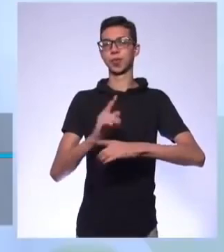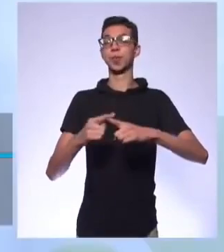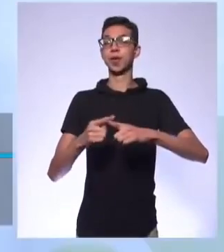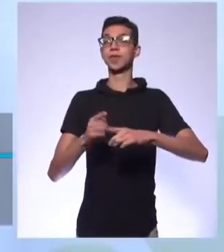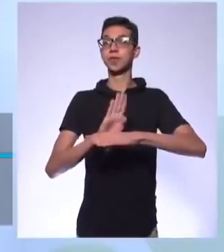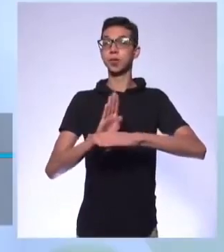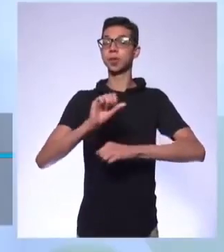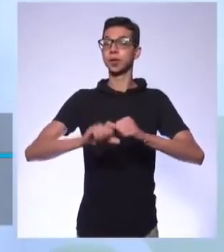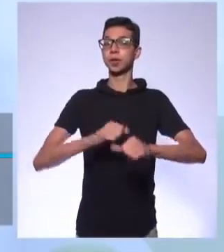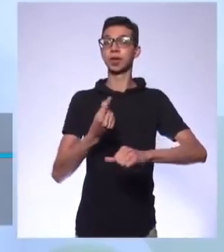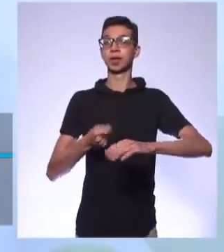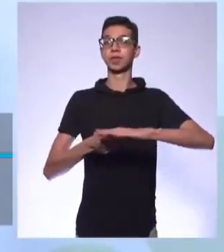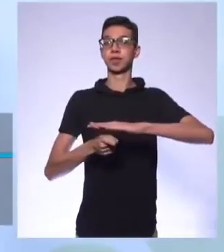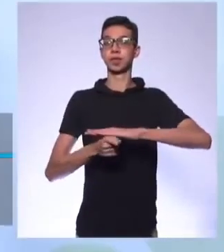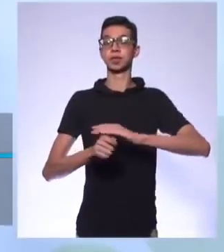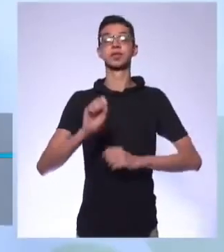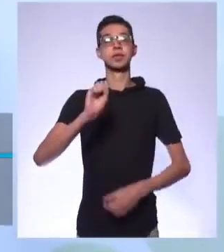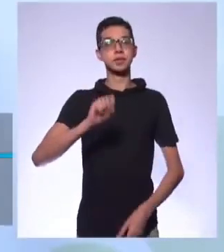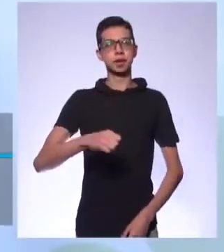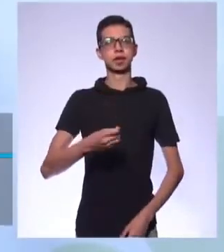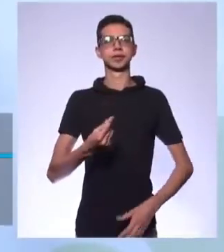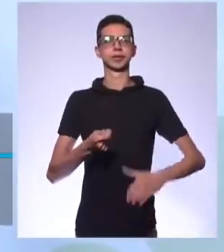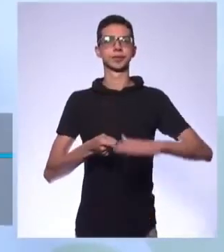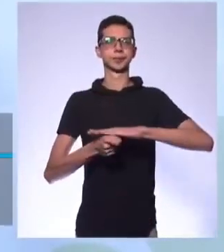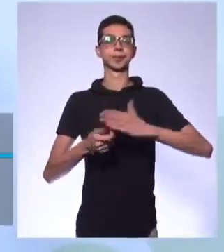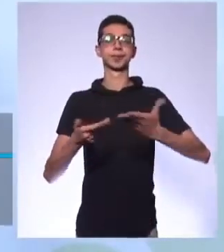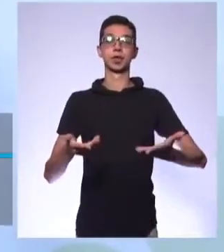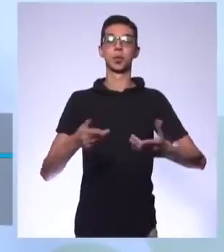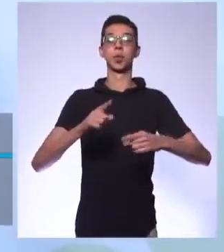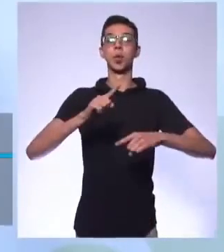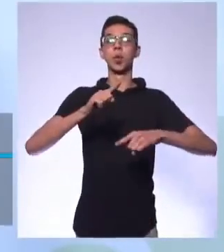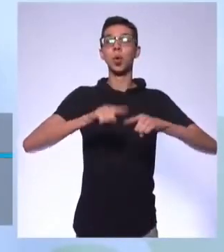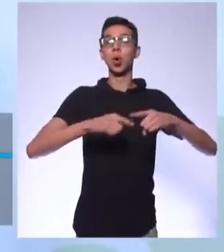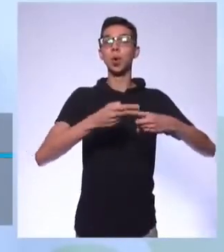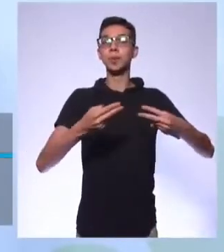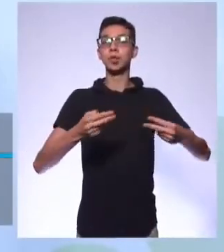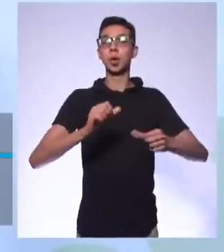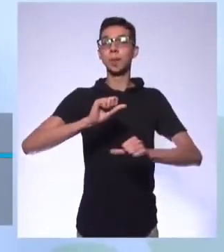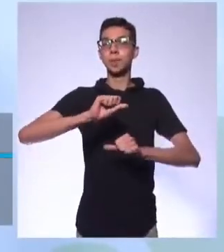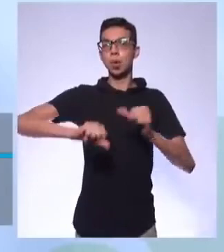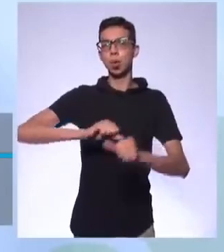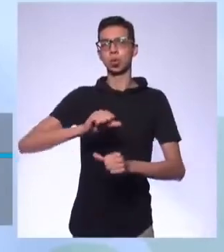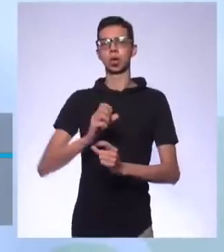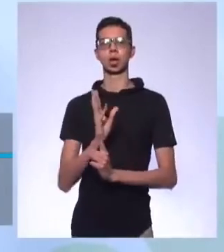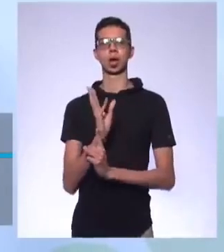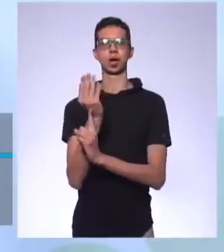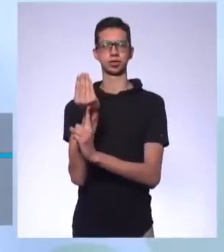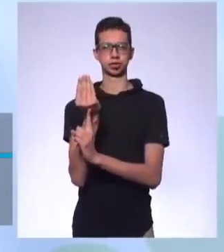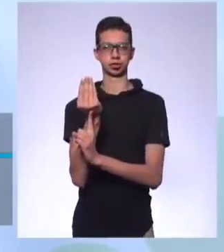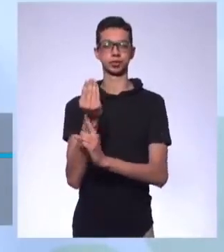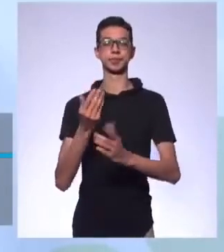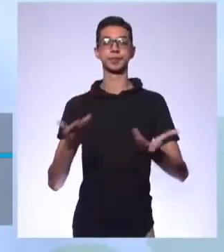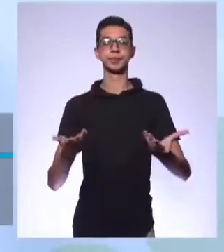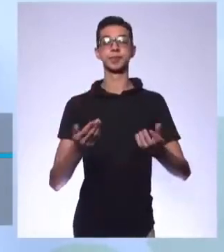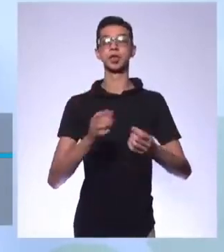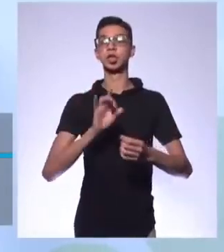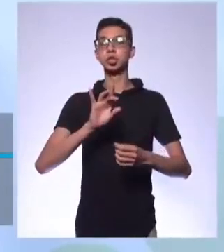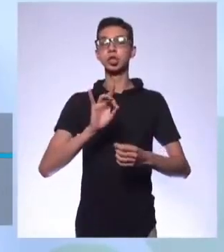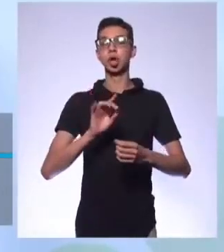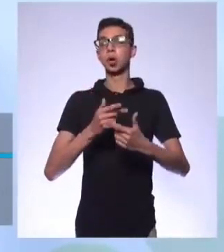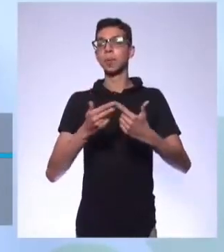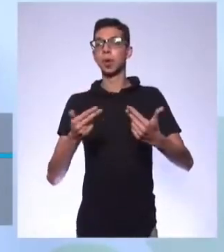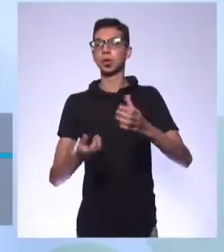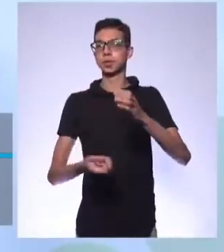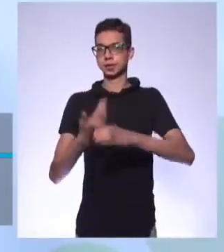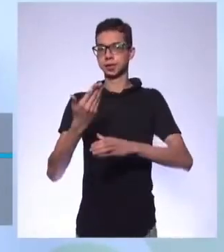Muito bem, professor Mauro. Então, o objeto foi transformado em produto artístico. Tá? Então, um objeto que era para ser apreciado,